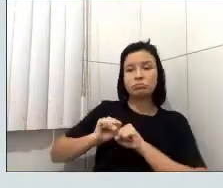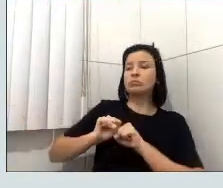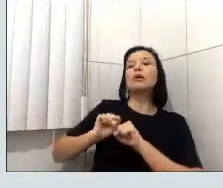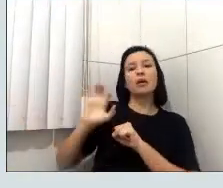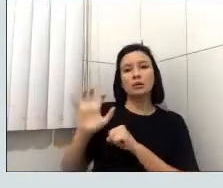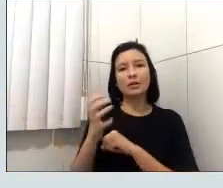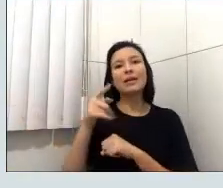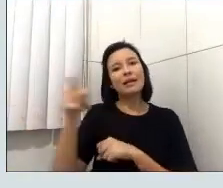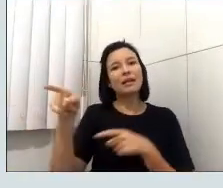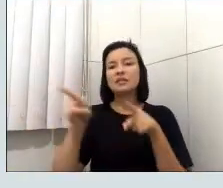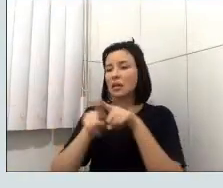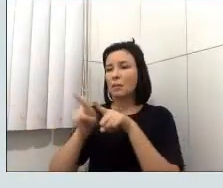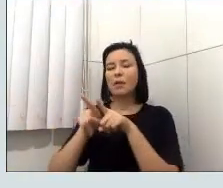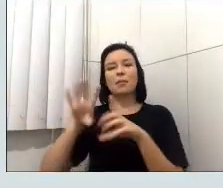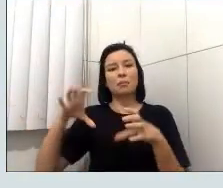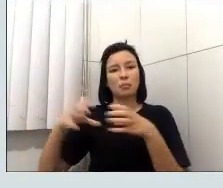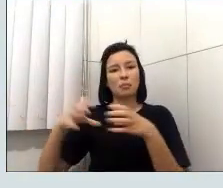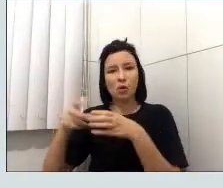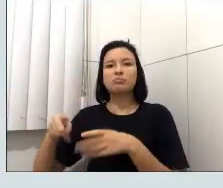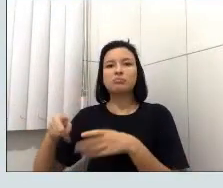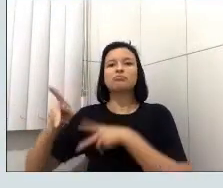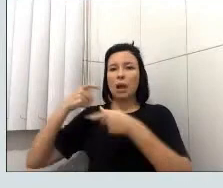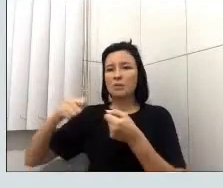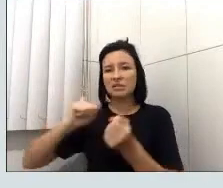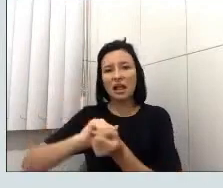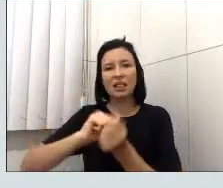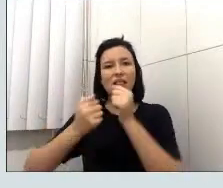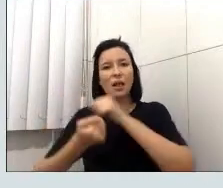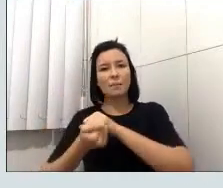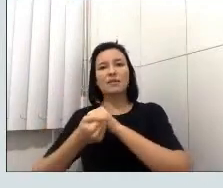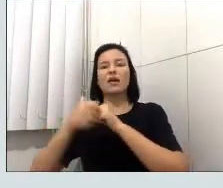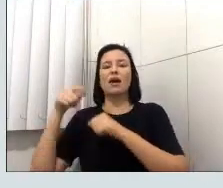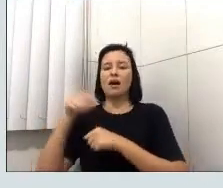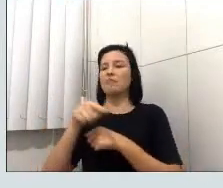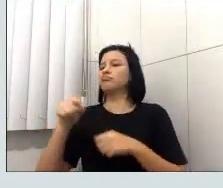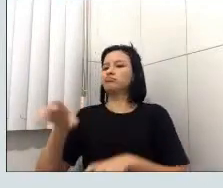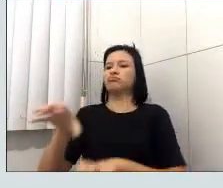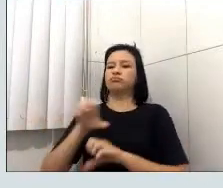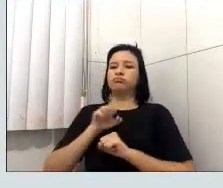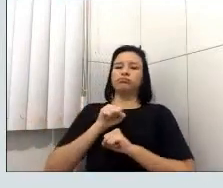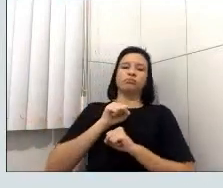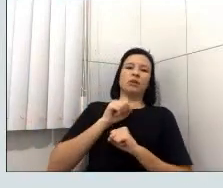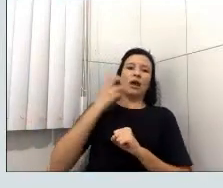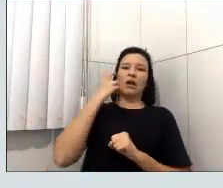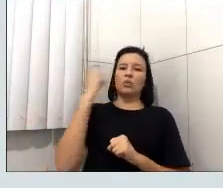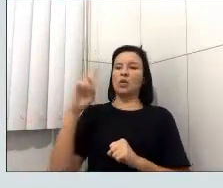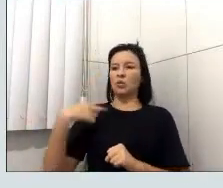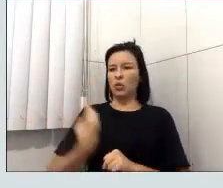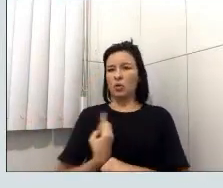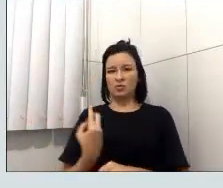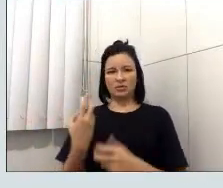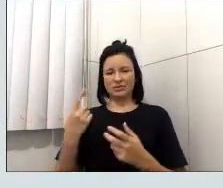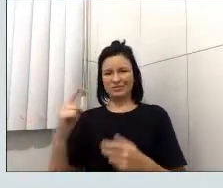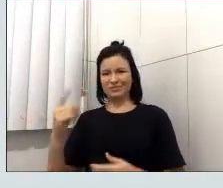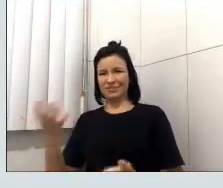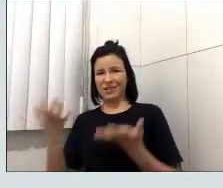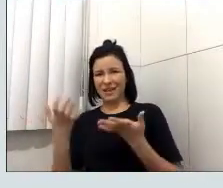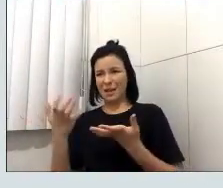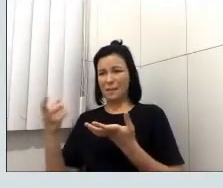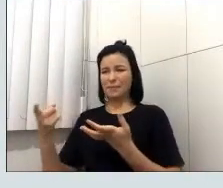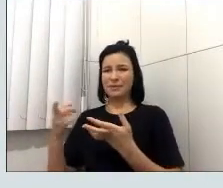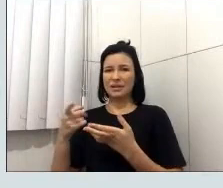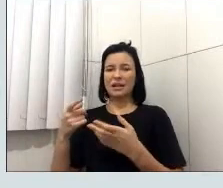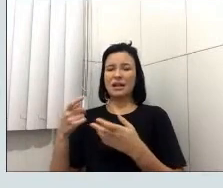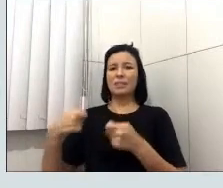sofreram muitos e tiveram que se adaptar a essas realidades. E a gente não pode, simplesmente, porque eles necessitaram